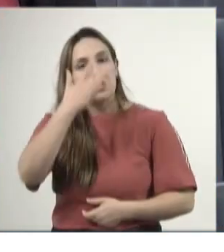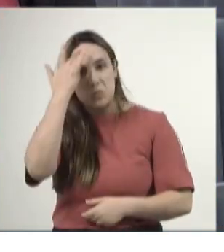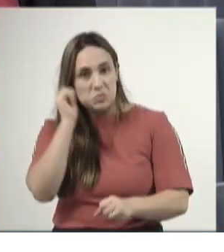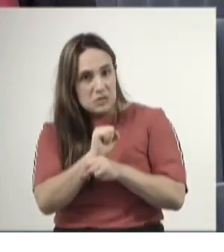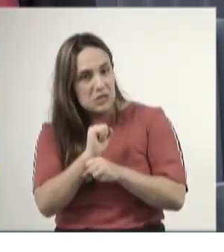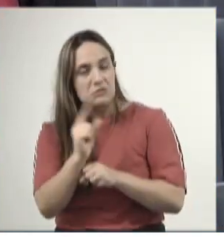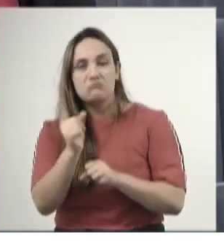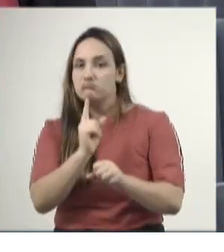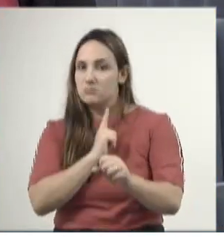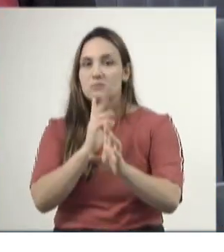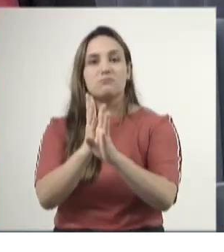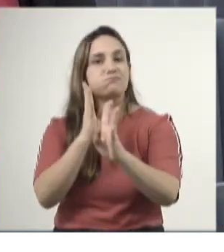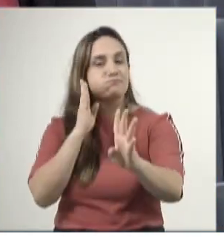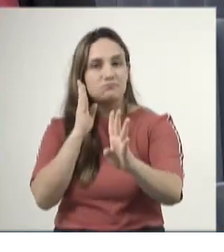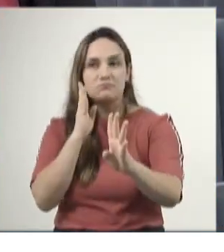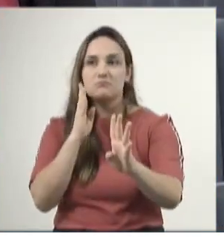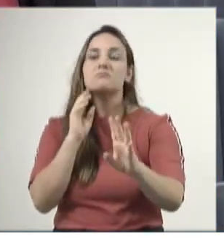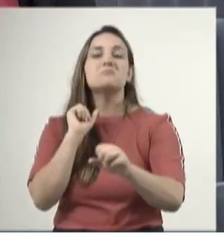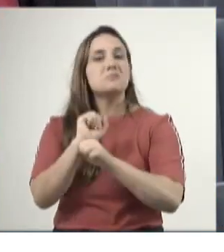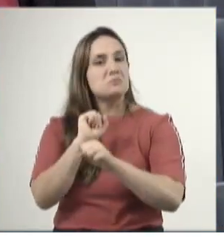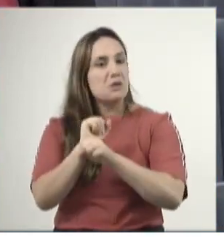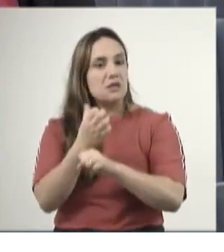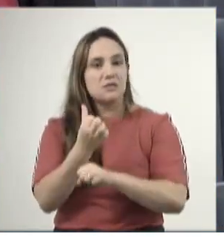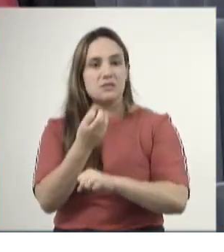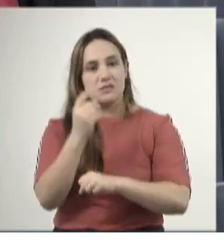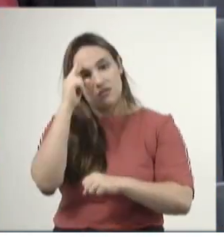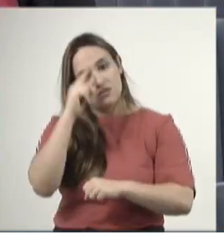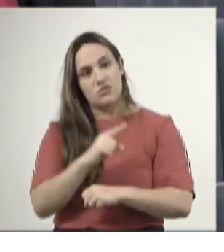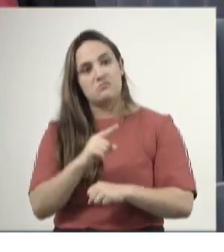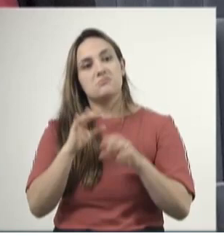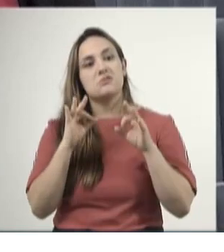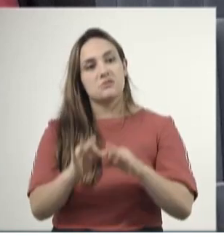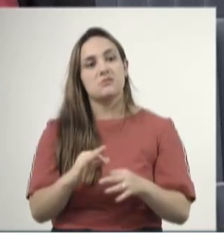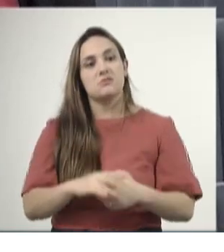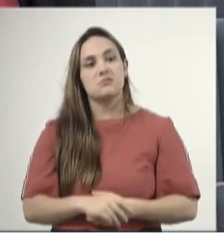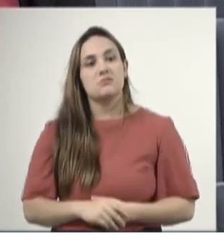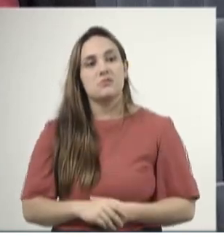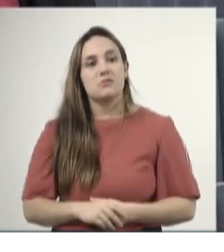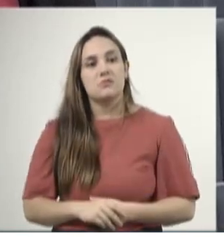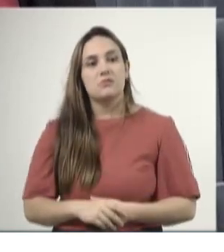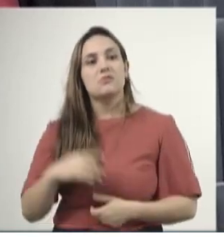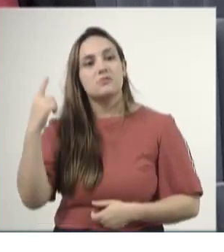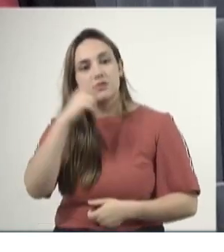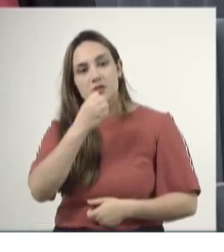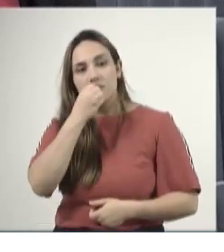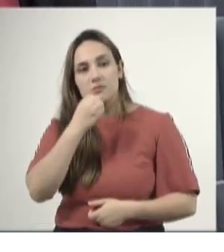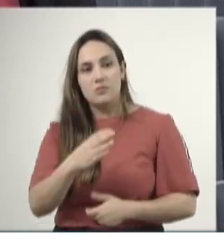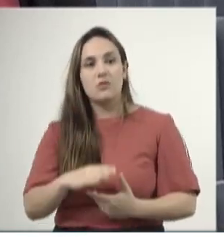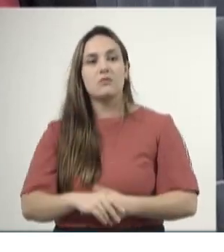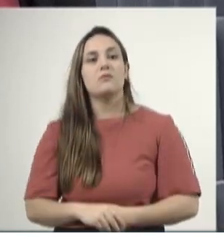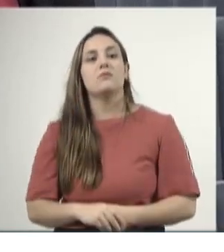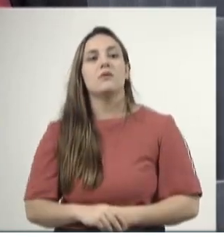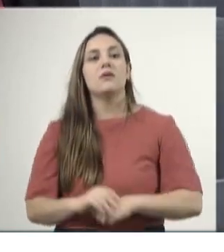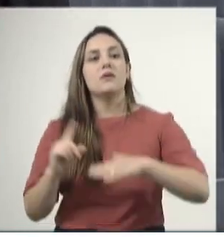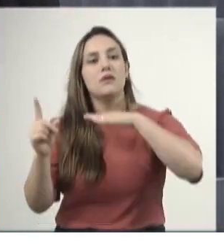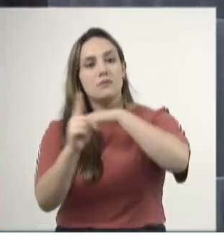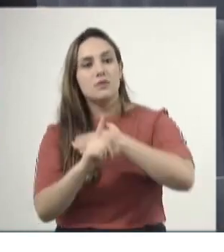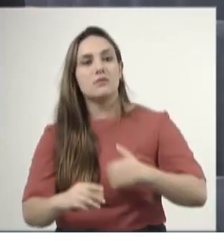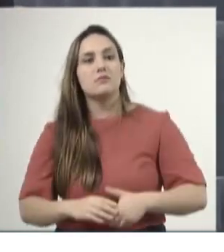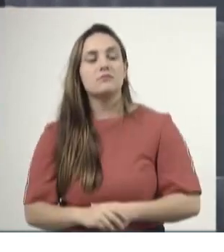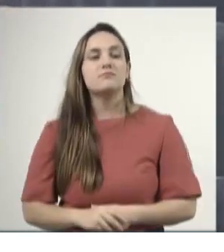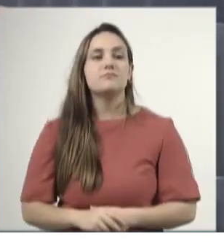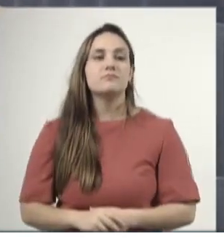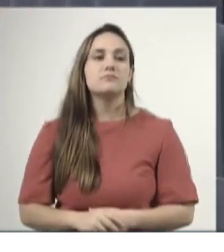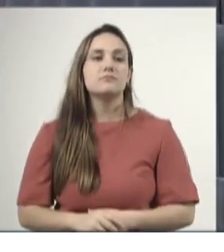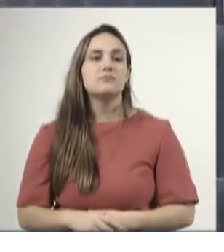paciente ultrapassa 60 dias, que é o prazo legal, para iniciar o tratamento. A Defensoria faz um